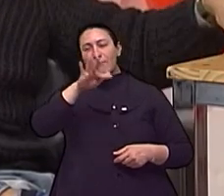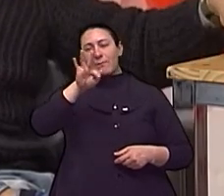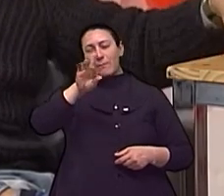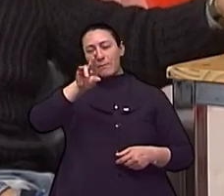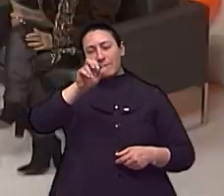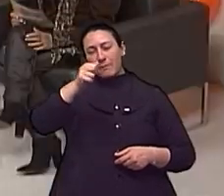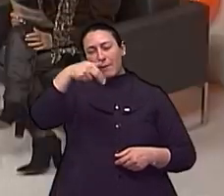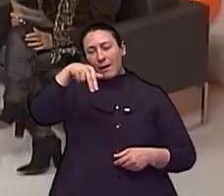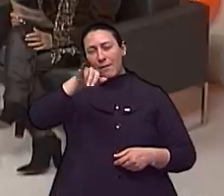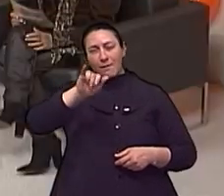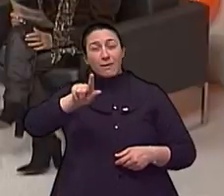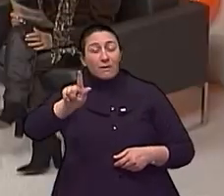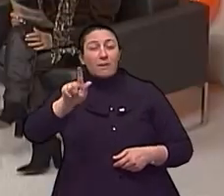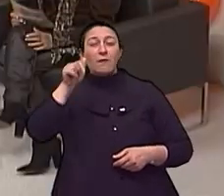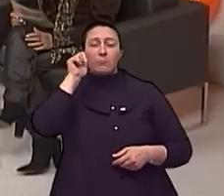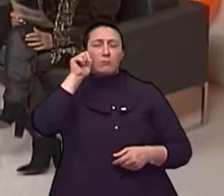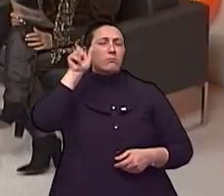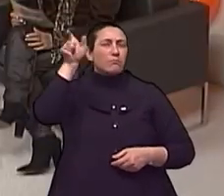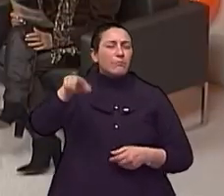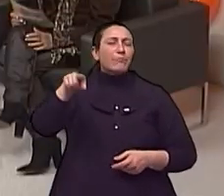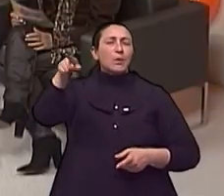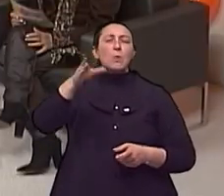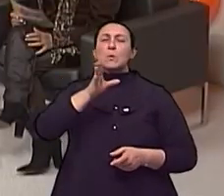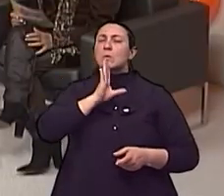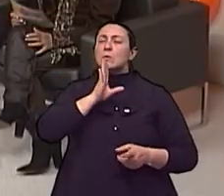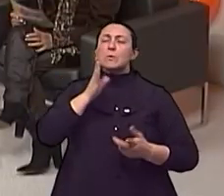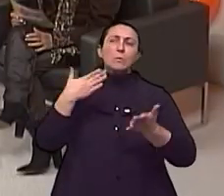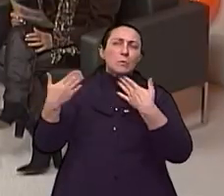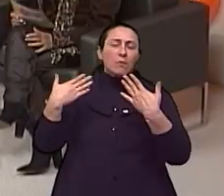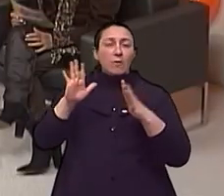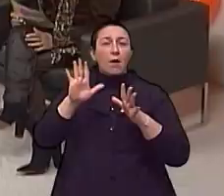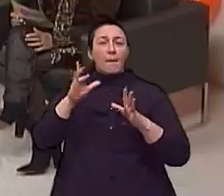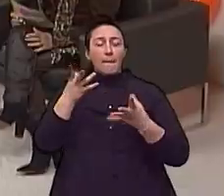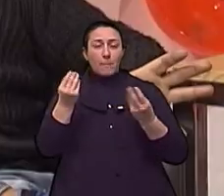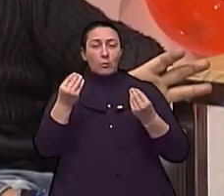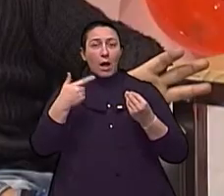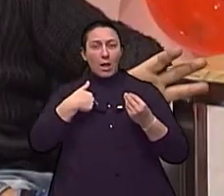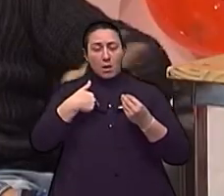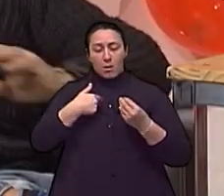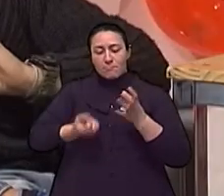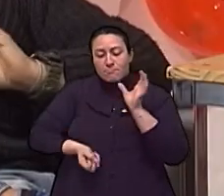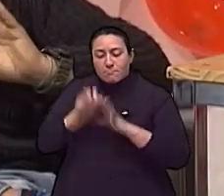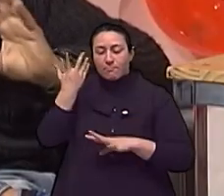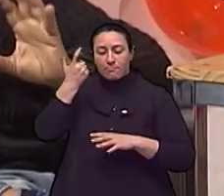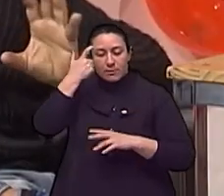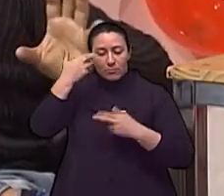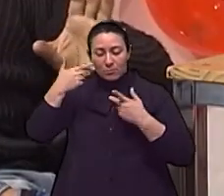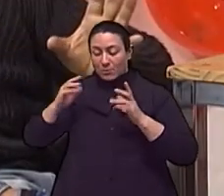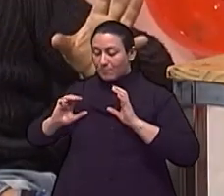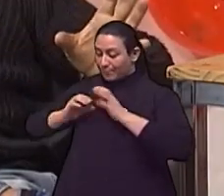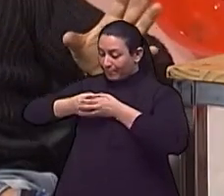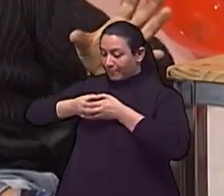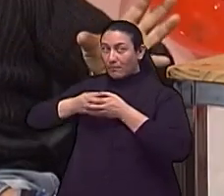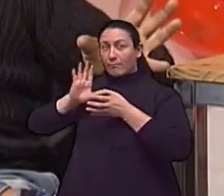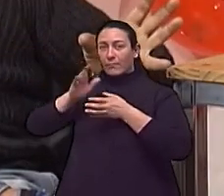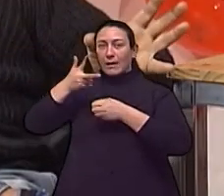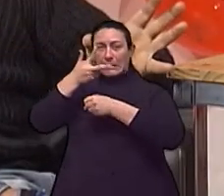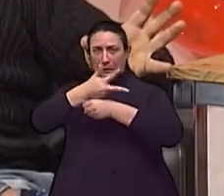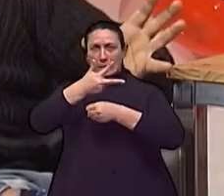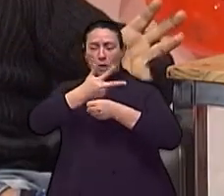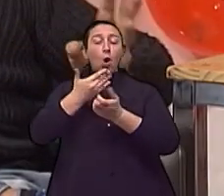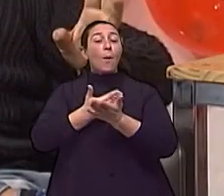do Hobby alguma outra armadilha pode-se montar aqui assim ó eu monto um Gueto Um perfeito vários idosos